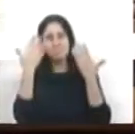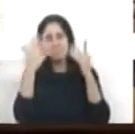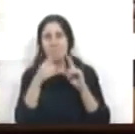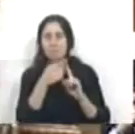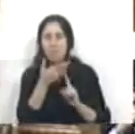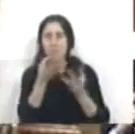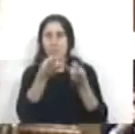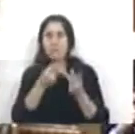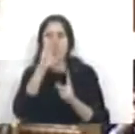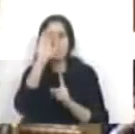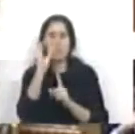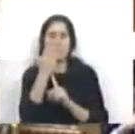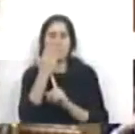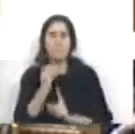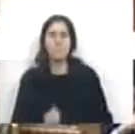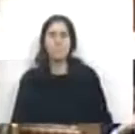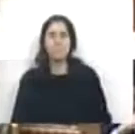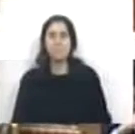Estado.